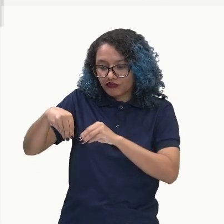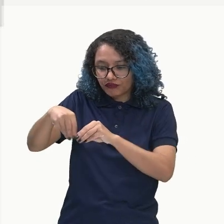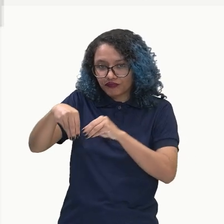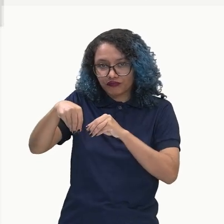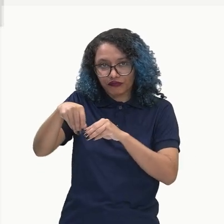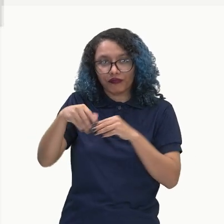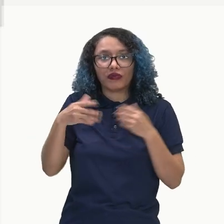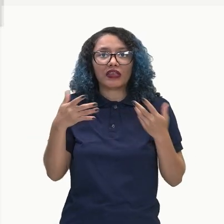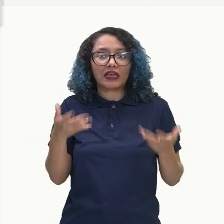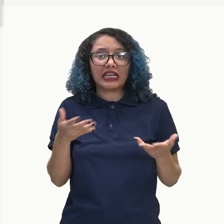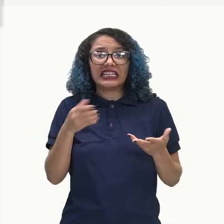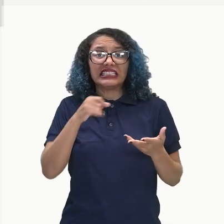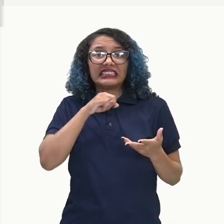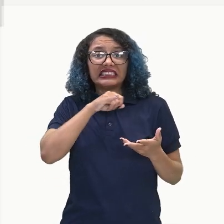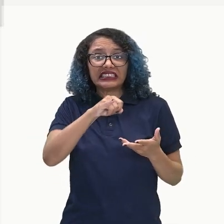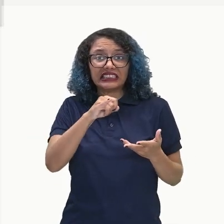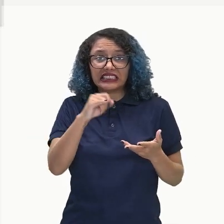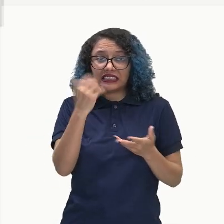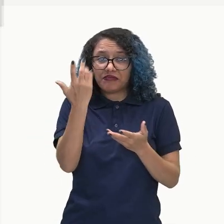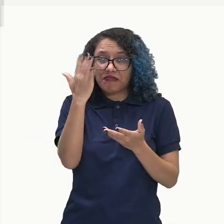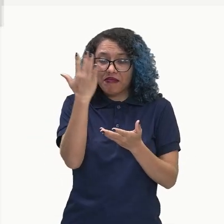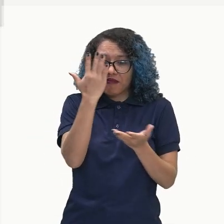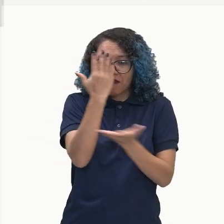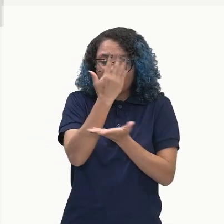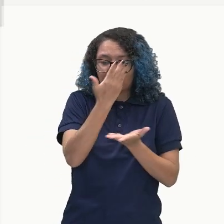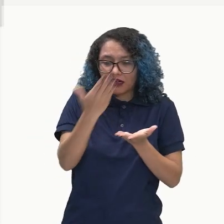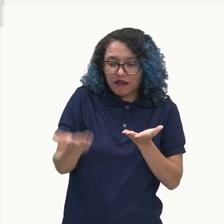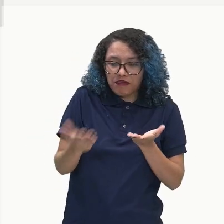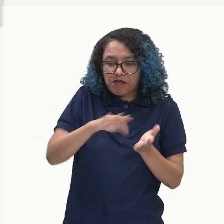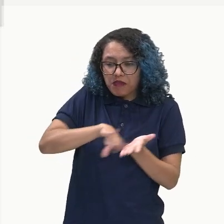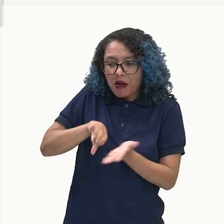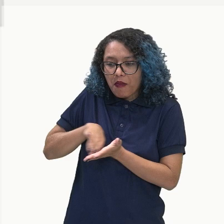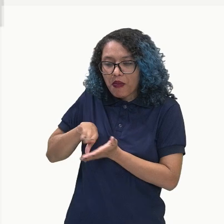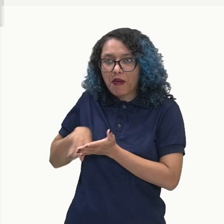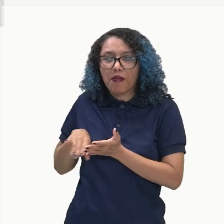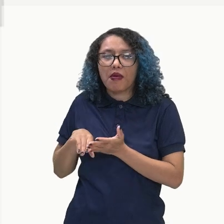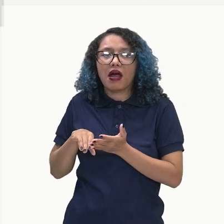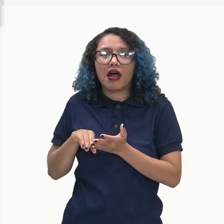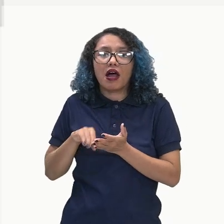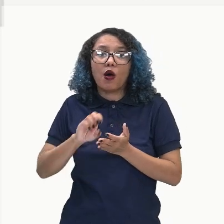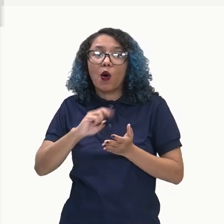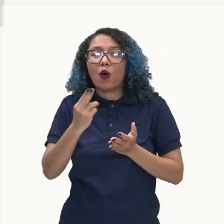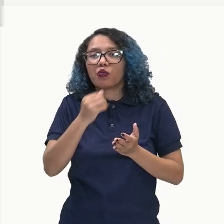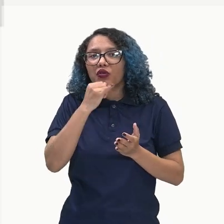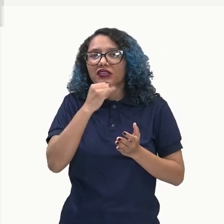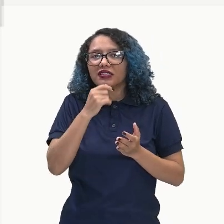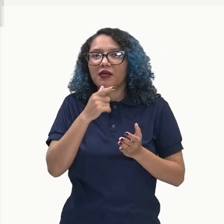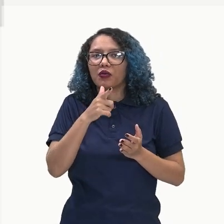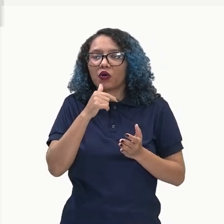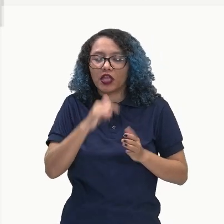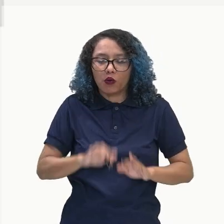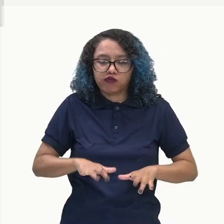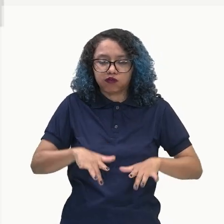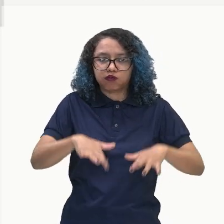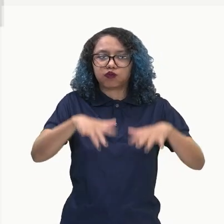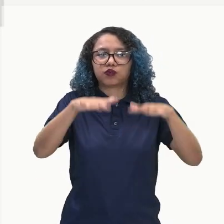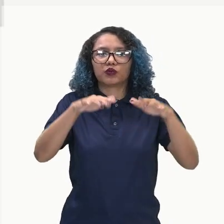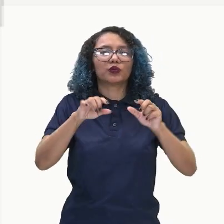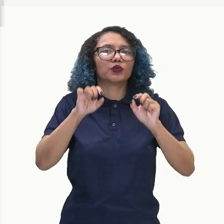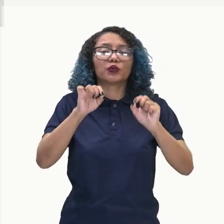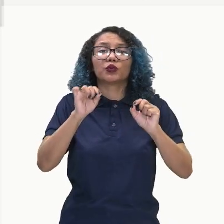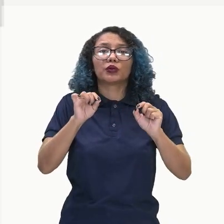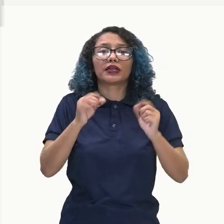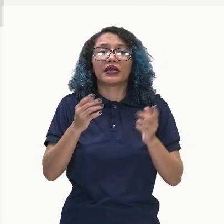que acontece se essa mata ciliar ela é retirada ou se ocorre aqui um alagamento? Essa vegetação, quando